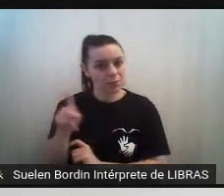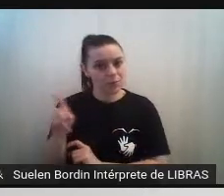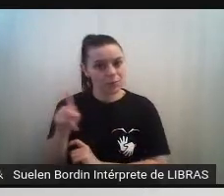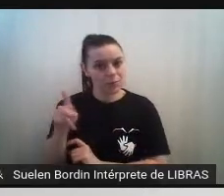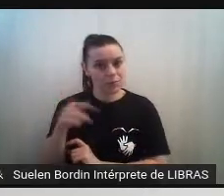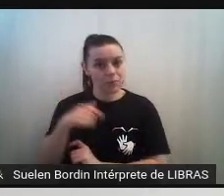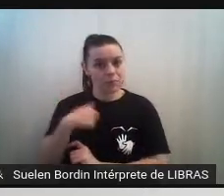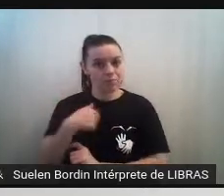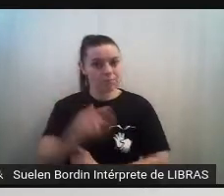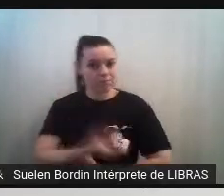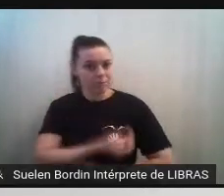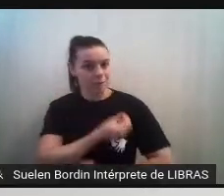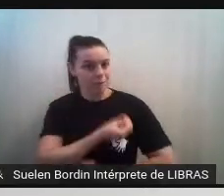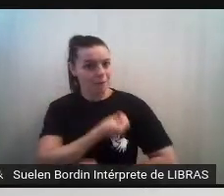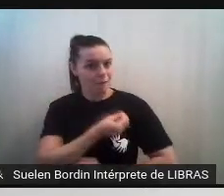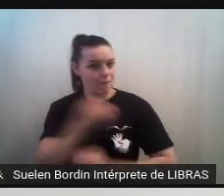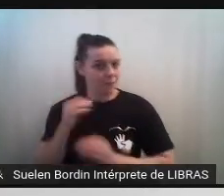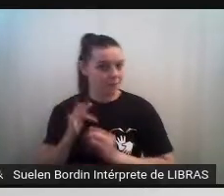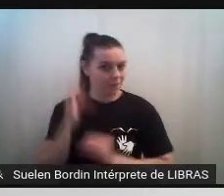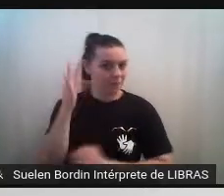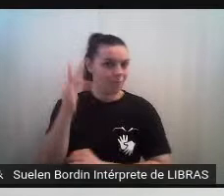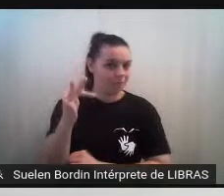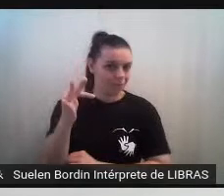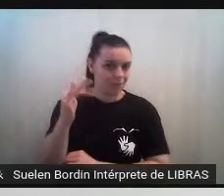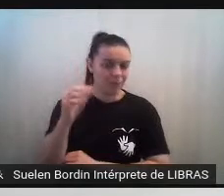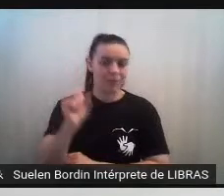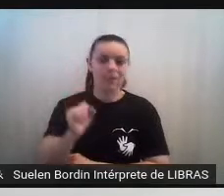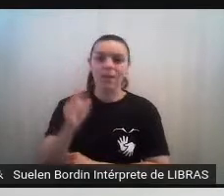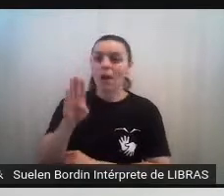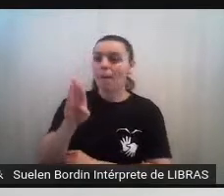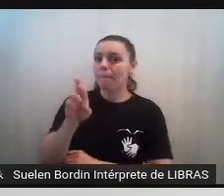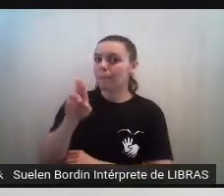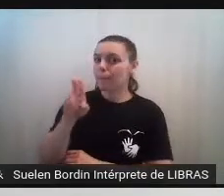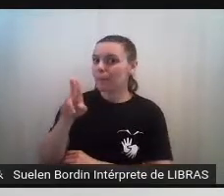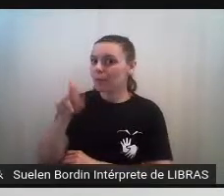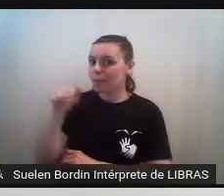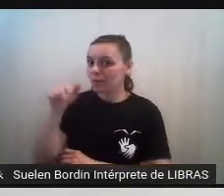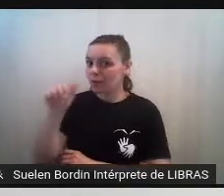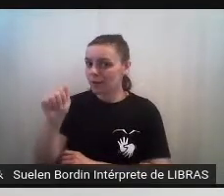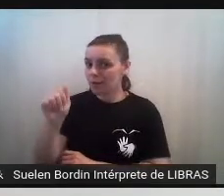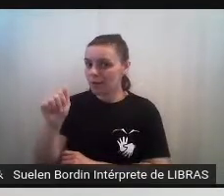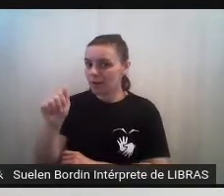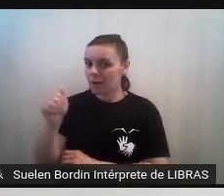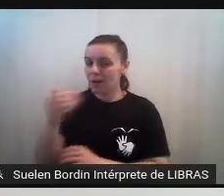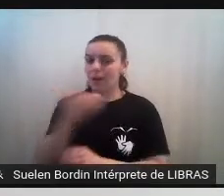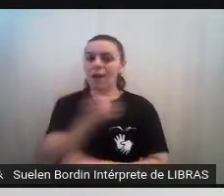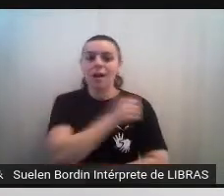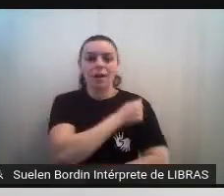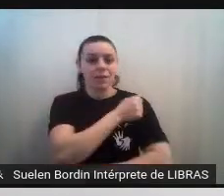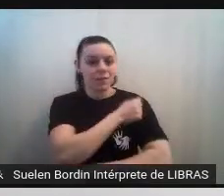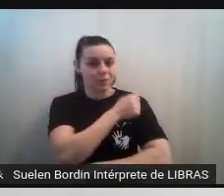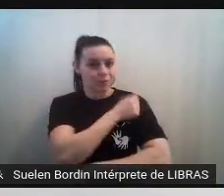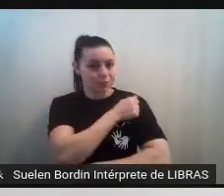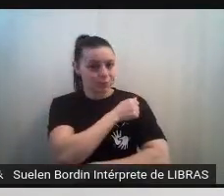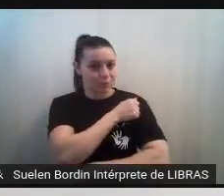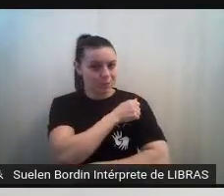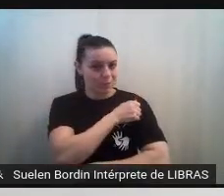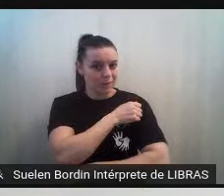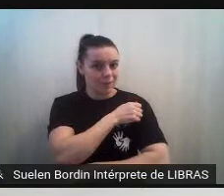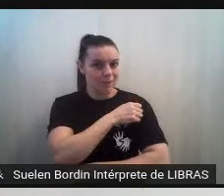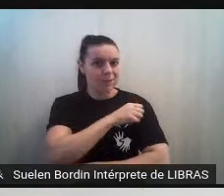E a Bruna participou do projeto enquanto ela estava como aluna do ensino fundamental, sob orientação da professora Rose de Souza